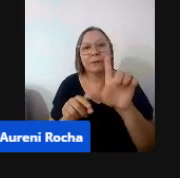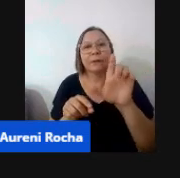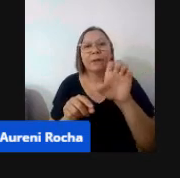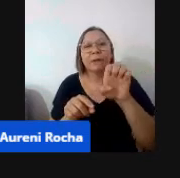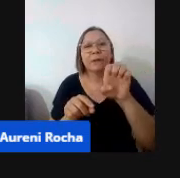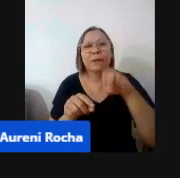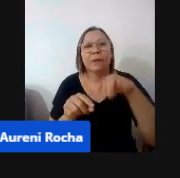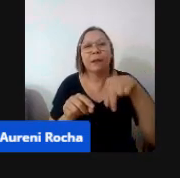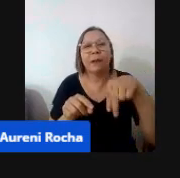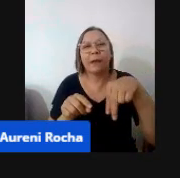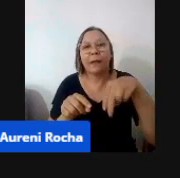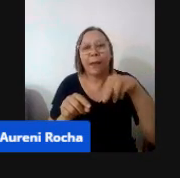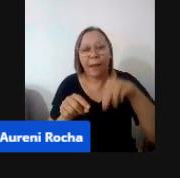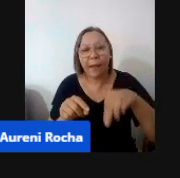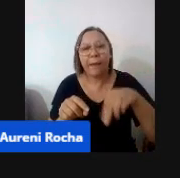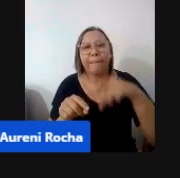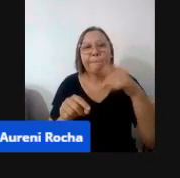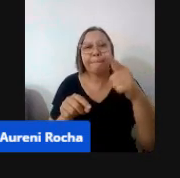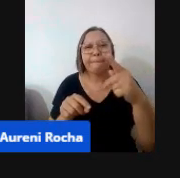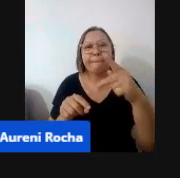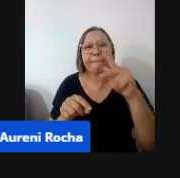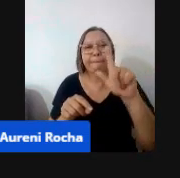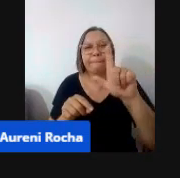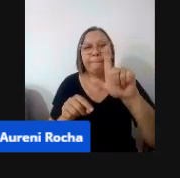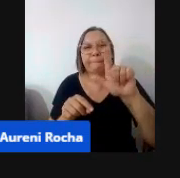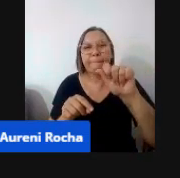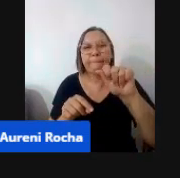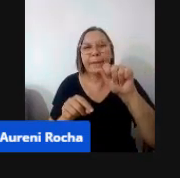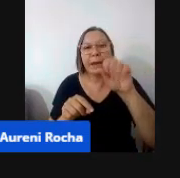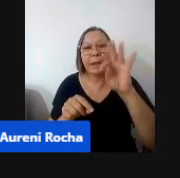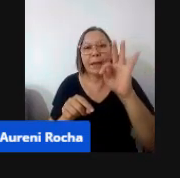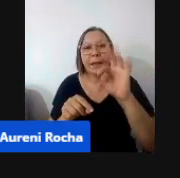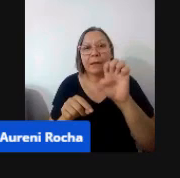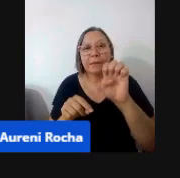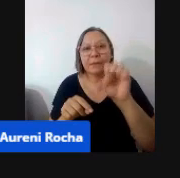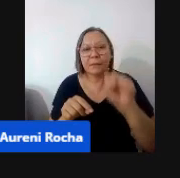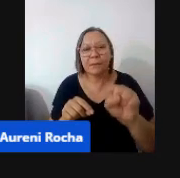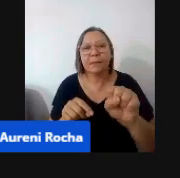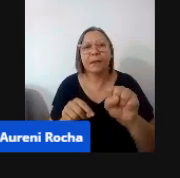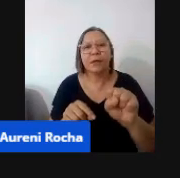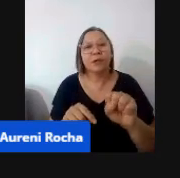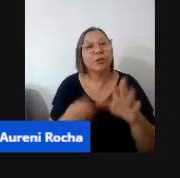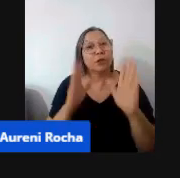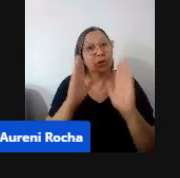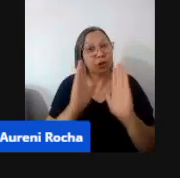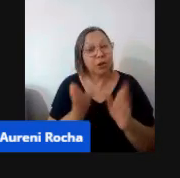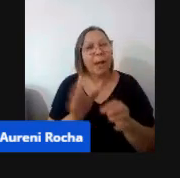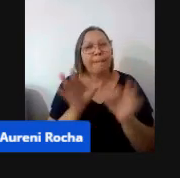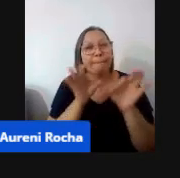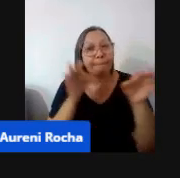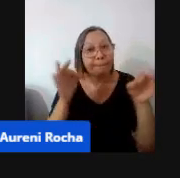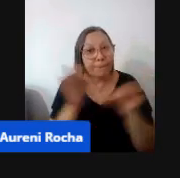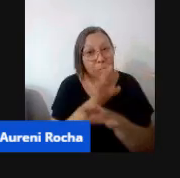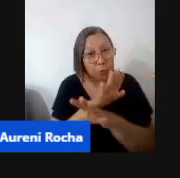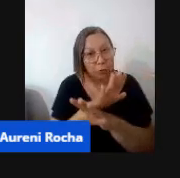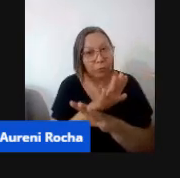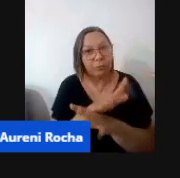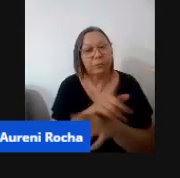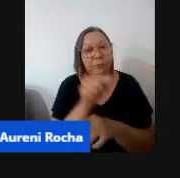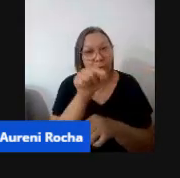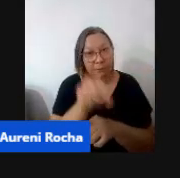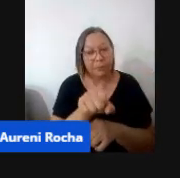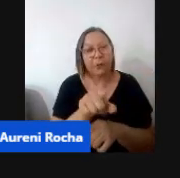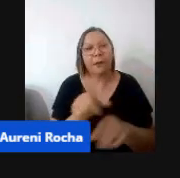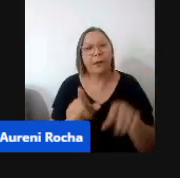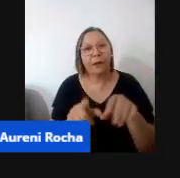alguns projetos já pré-criados com determinados assuntos, tá? Então, por exemplo, se eu